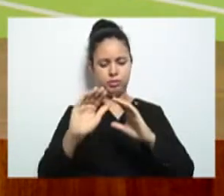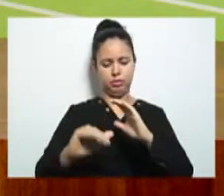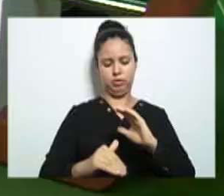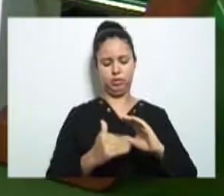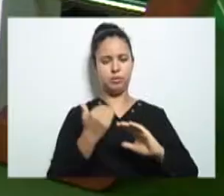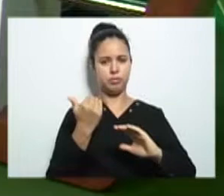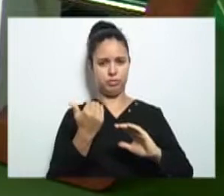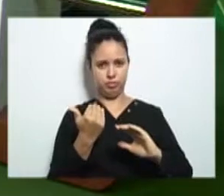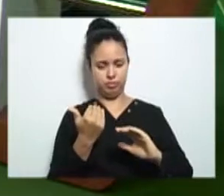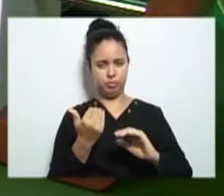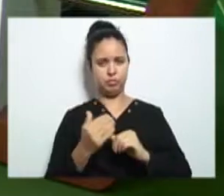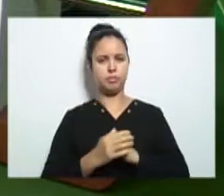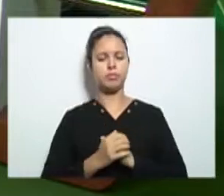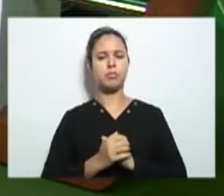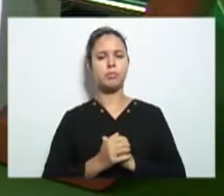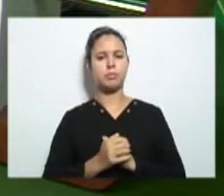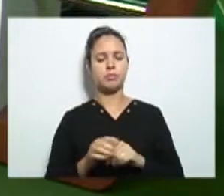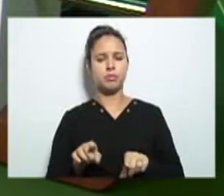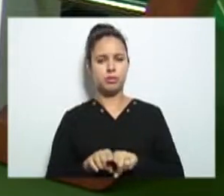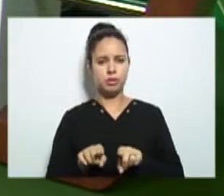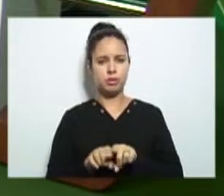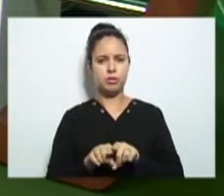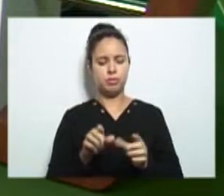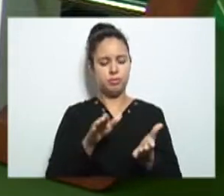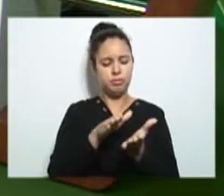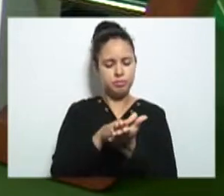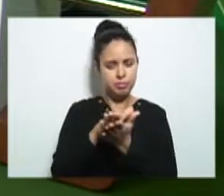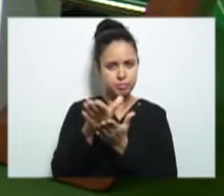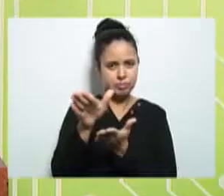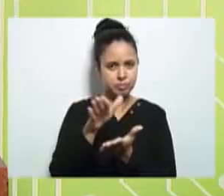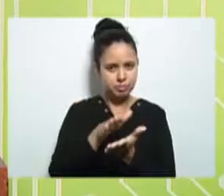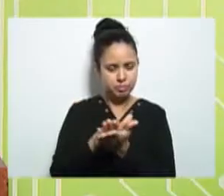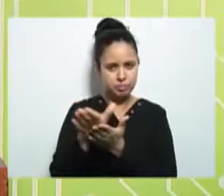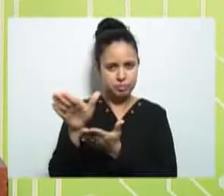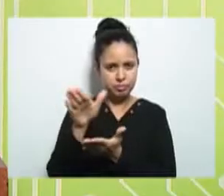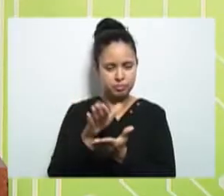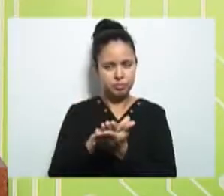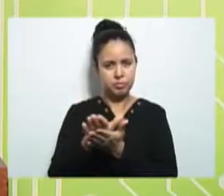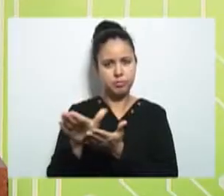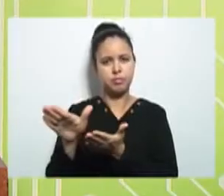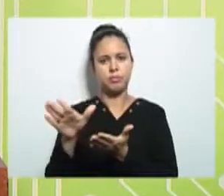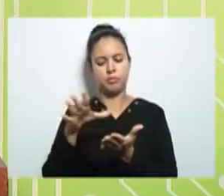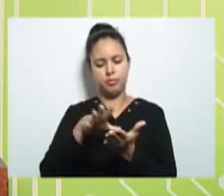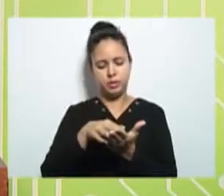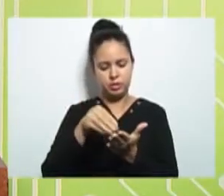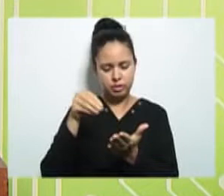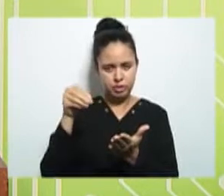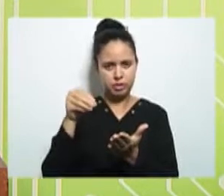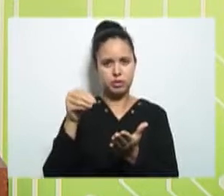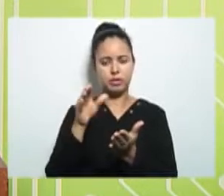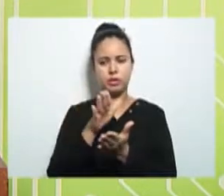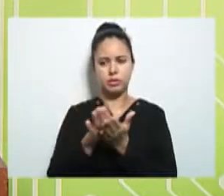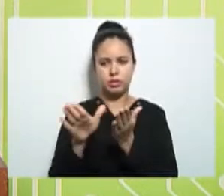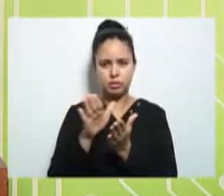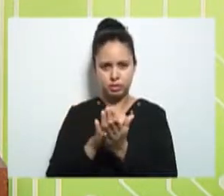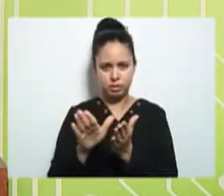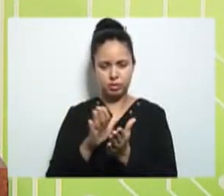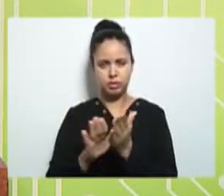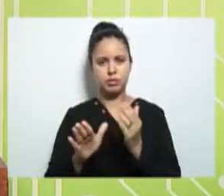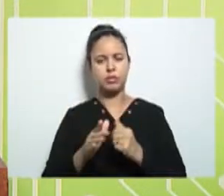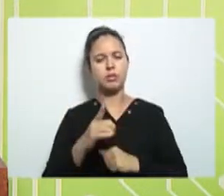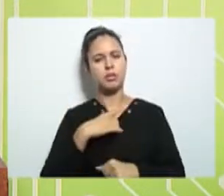informação para mim. As impressoras multifuncionais também, né? Sim, a gente tem vários, né? Outros dispositivos de